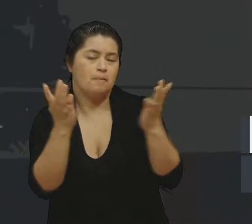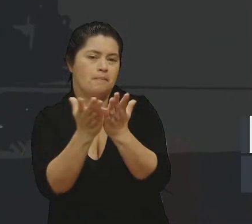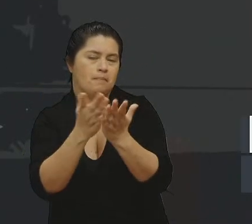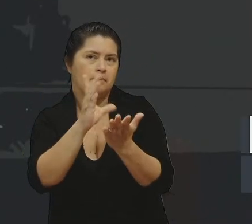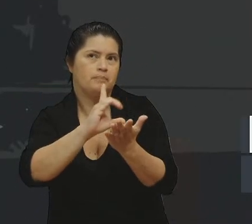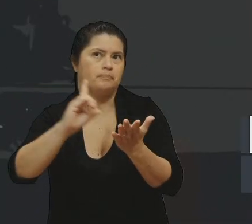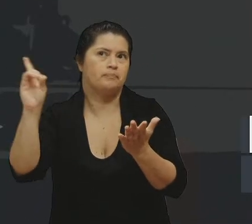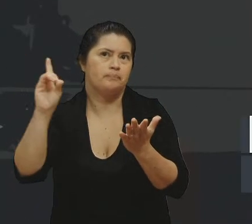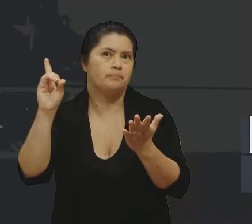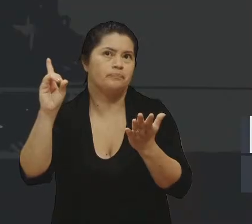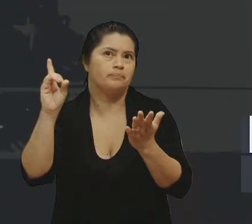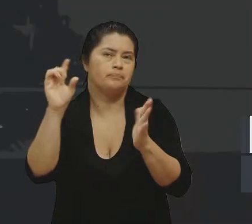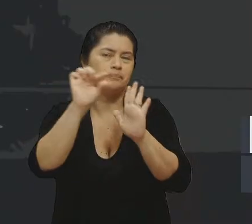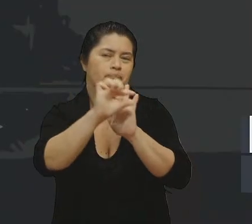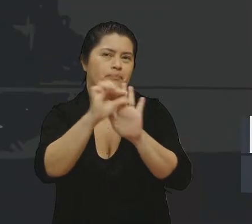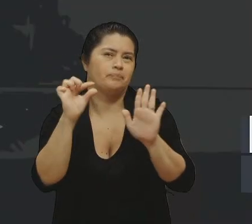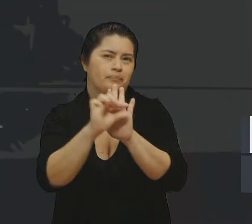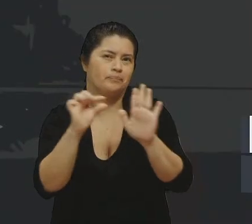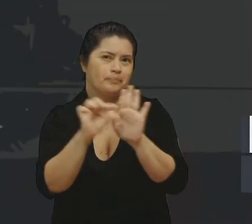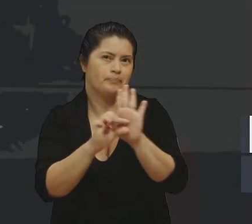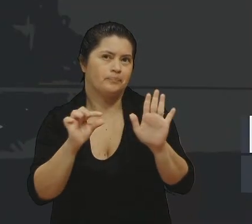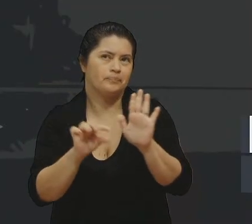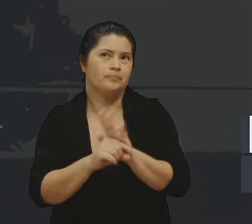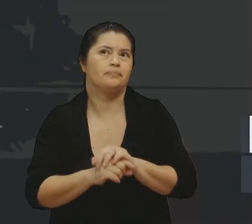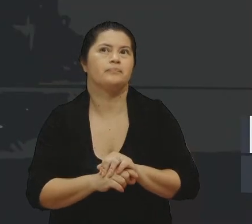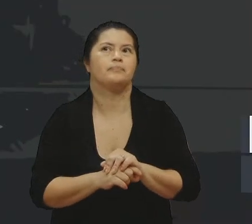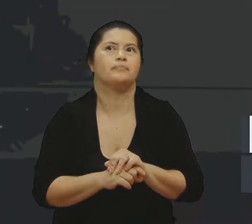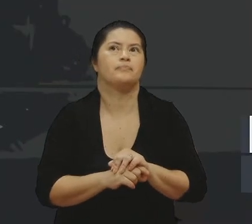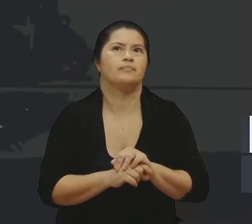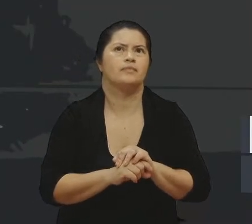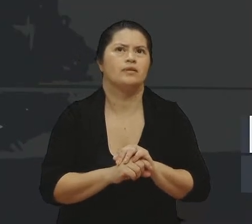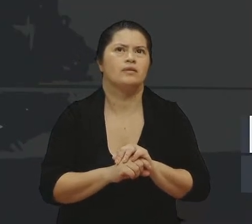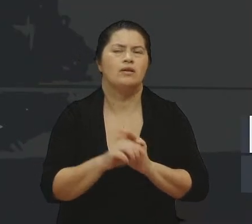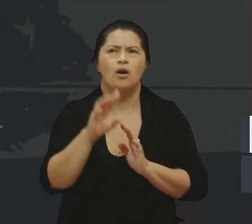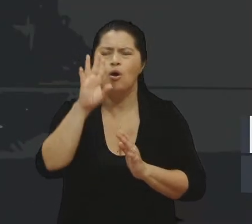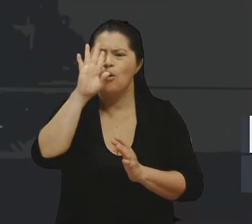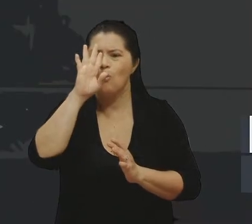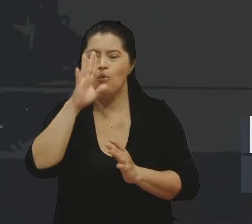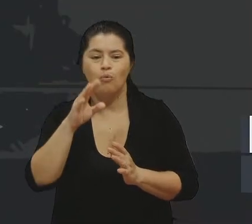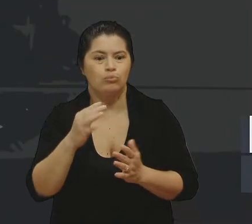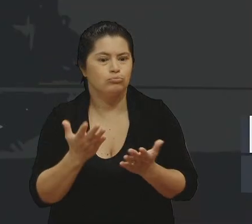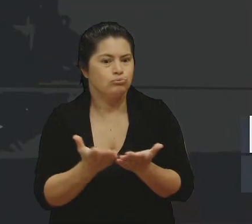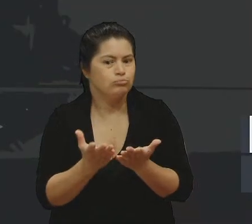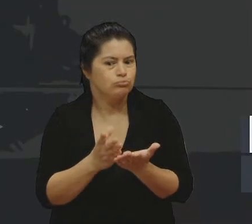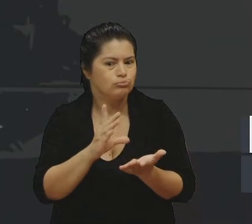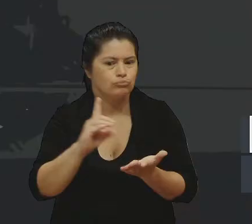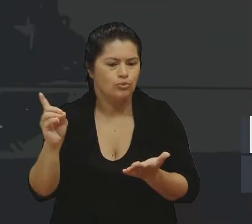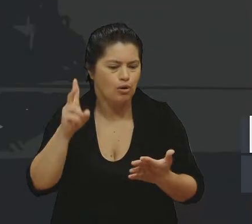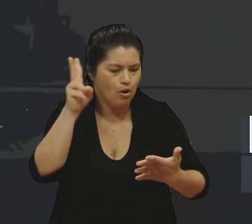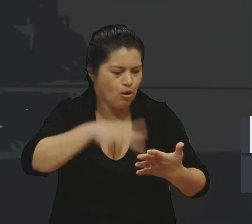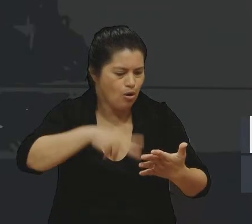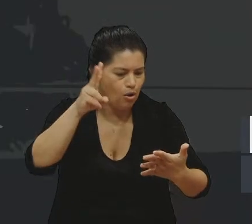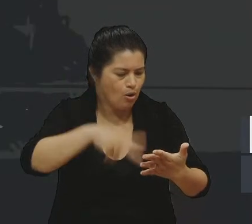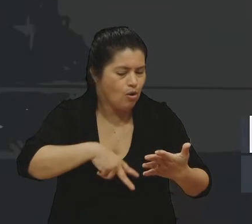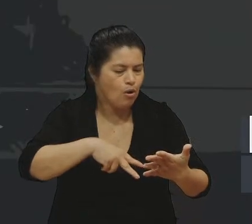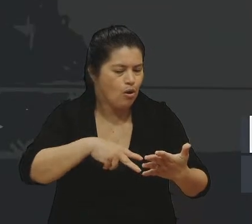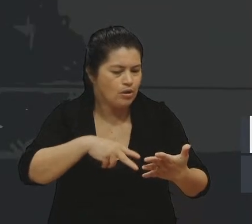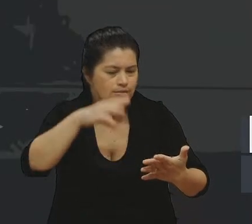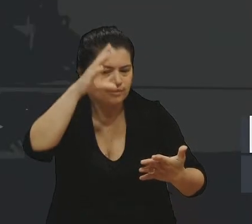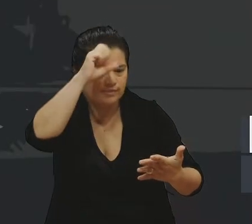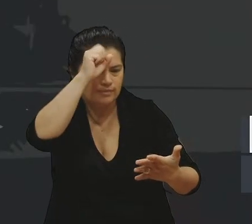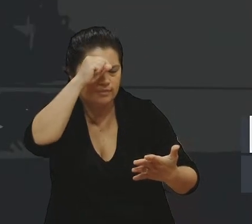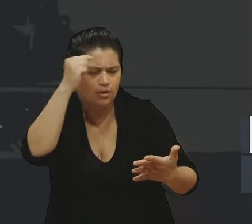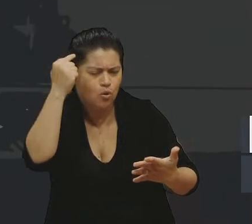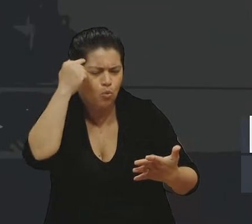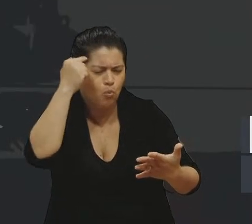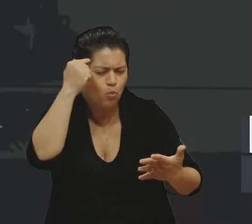destacado, porque eu leio ele volta e meia. Eu me surpreendi muito quando eu comecei a ler a Bíblia, a quantidade de vezes que a Bíblia fala sobre sabedoria,